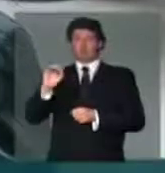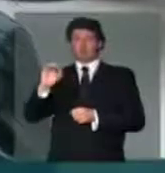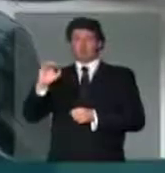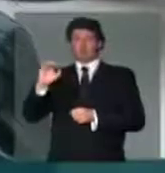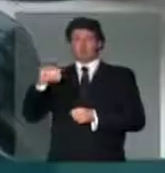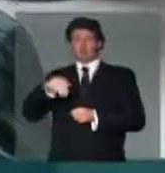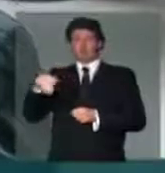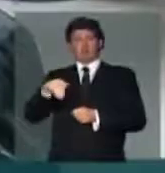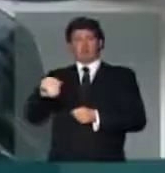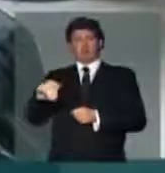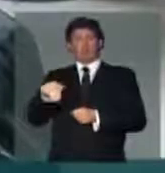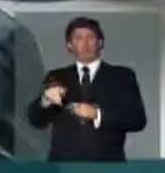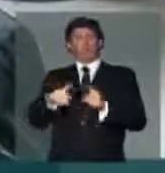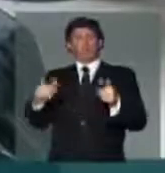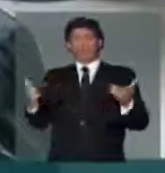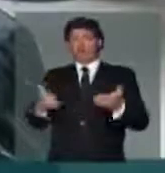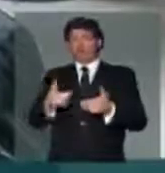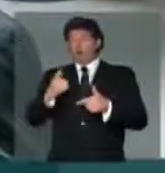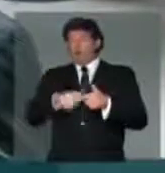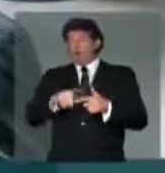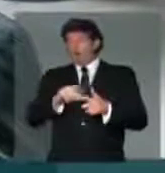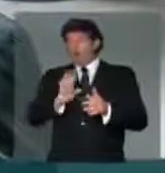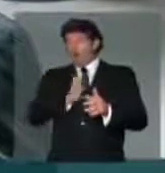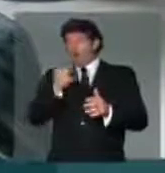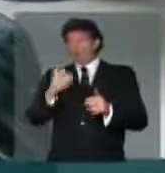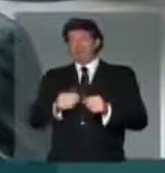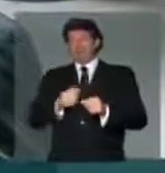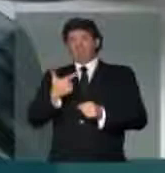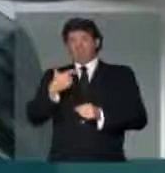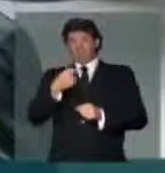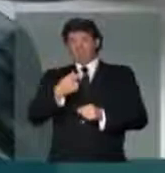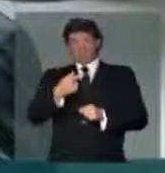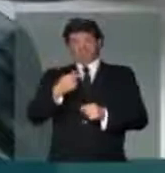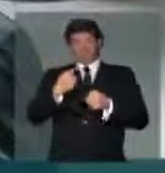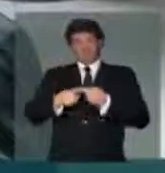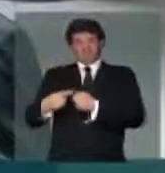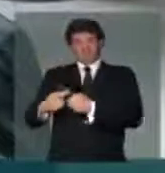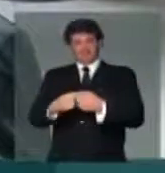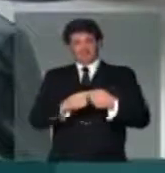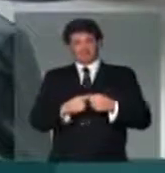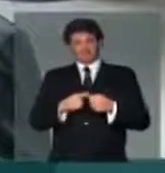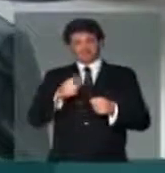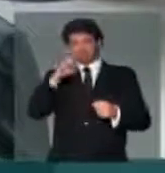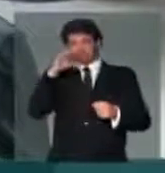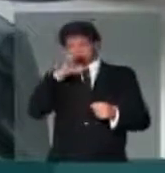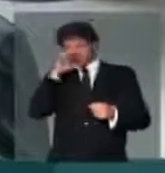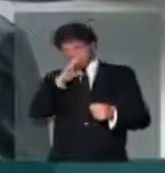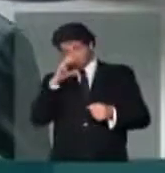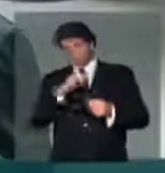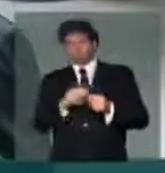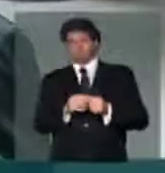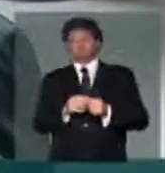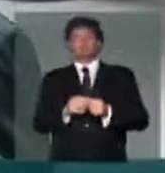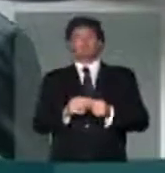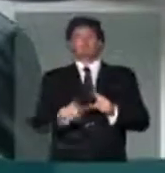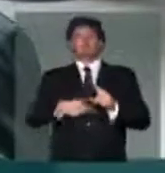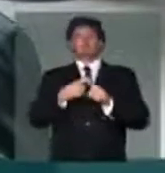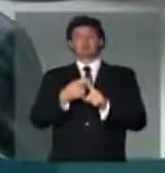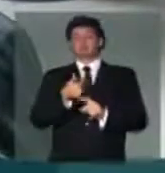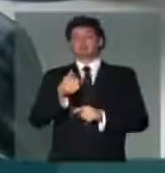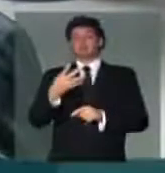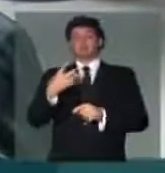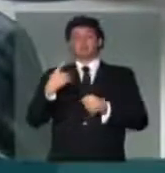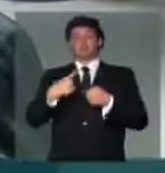a situação está desesperadora. São 27 municípios em situação de emergência decretada e mais